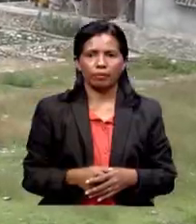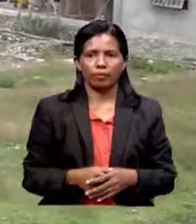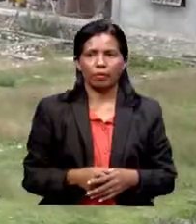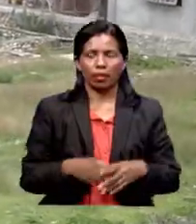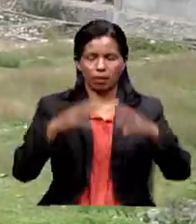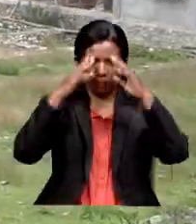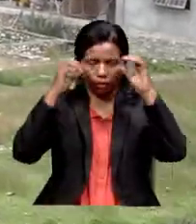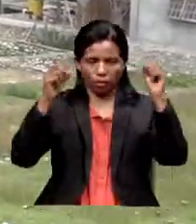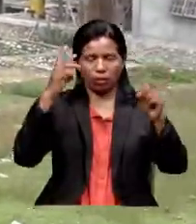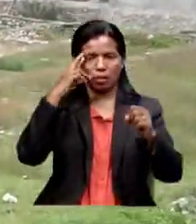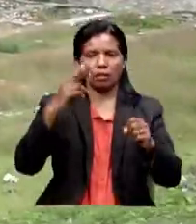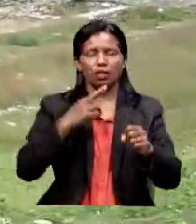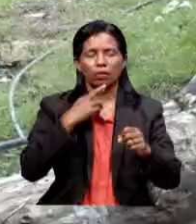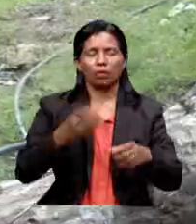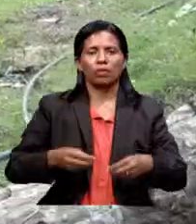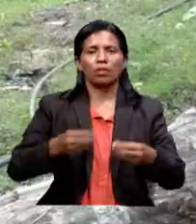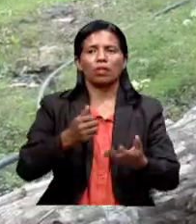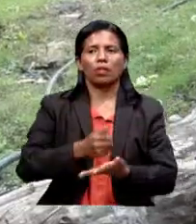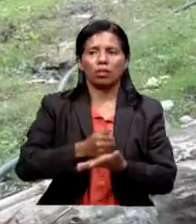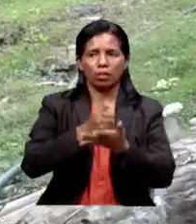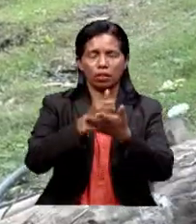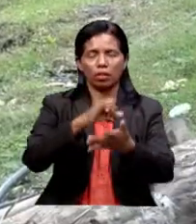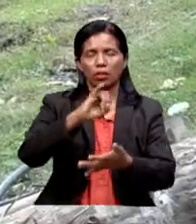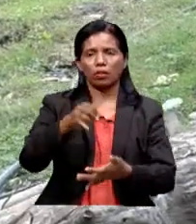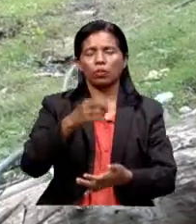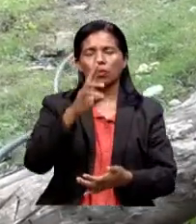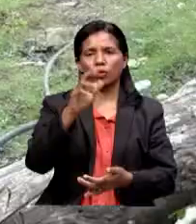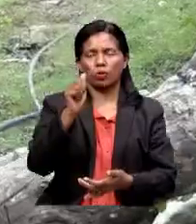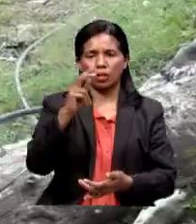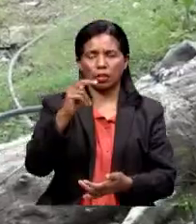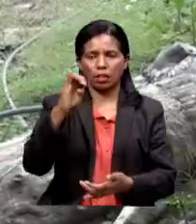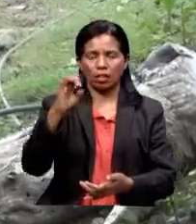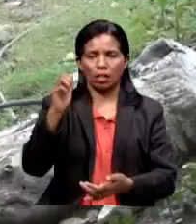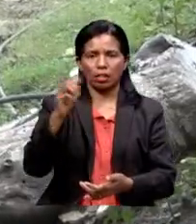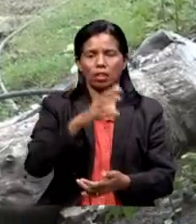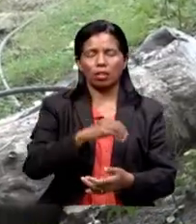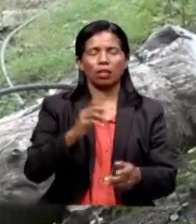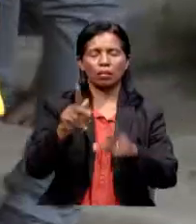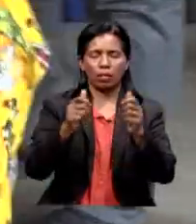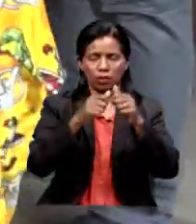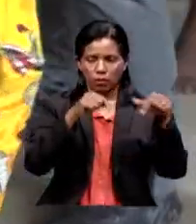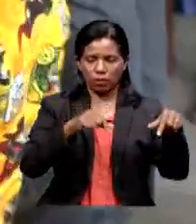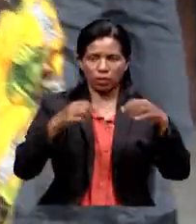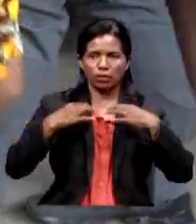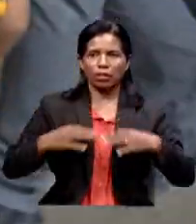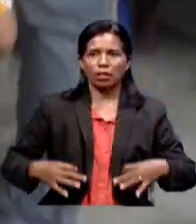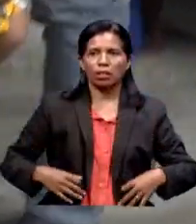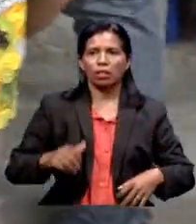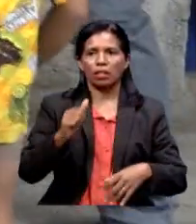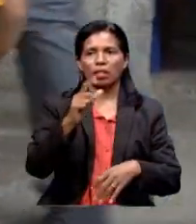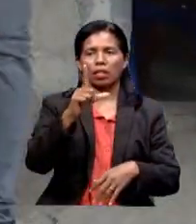Presidente da República, Geraldo Zorta, foi apoio humanitário para Joaninha Sarmento, na mesma condição de deficiência física, e aldeia